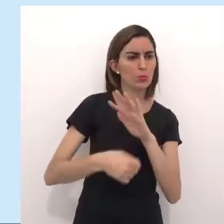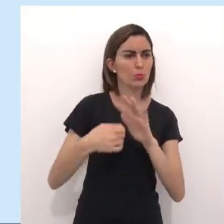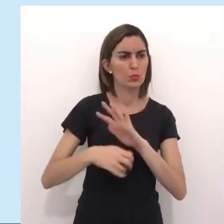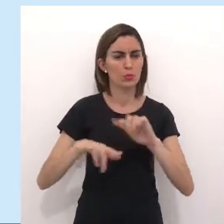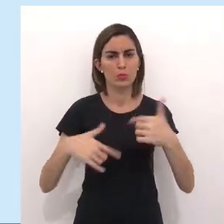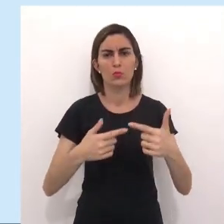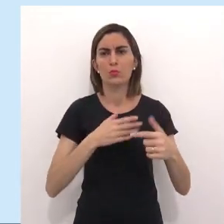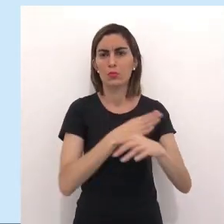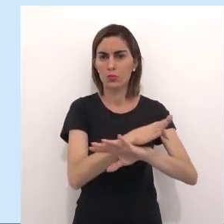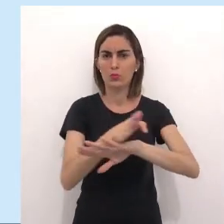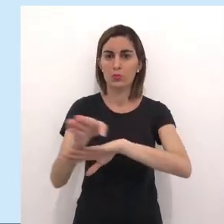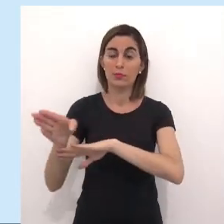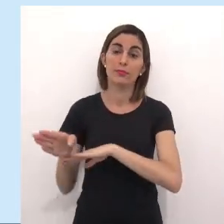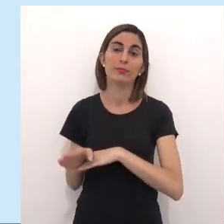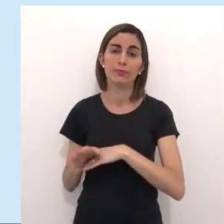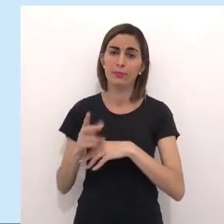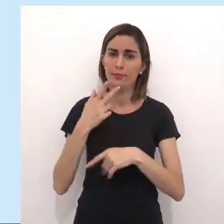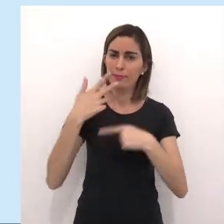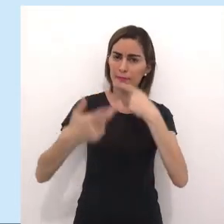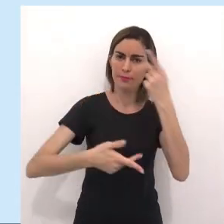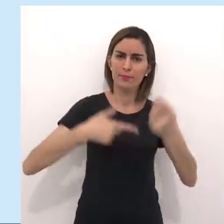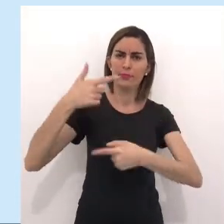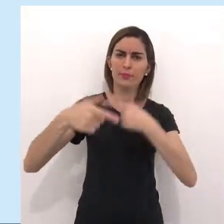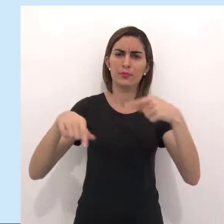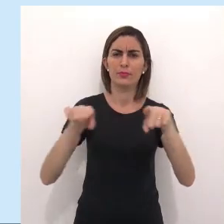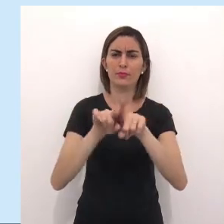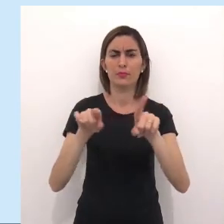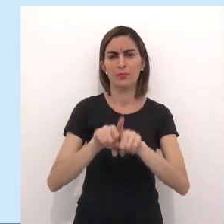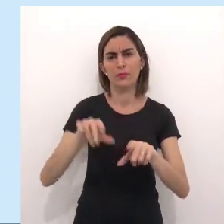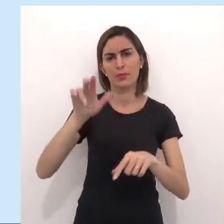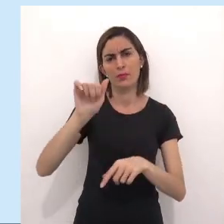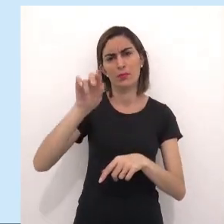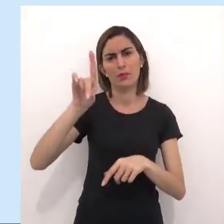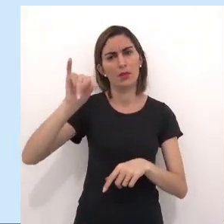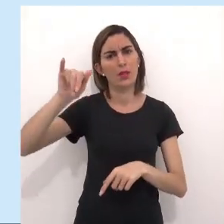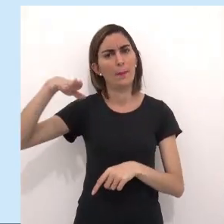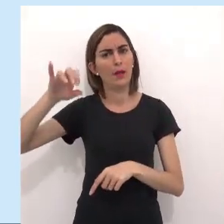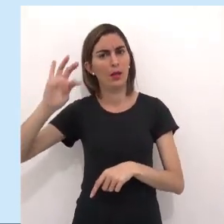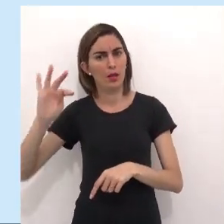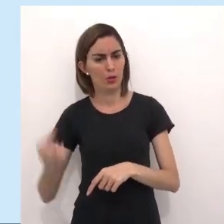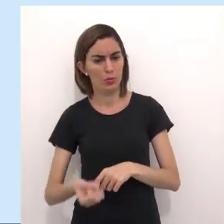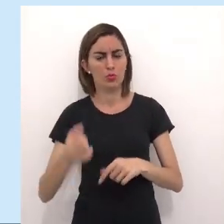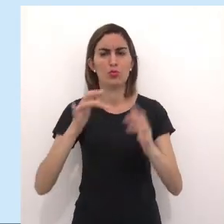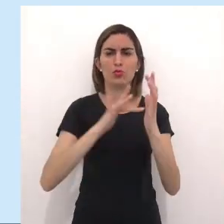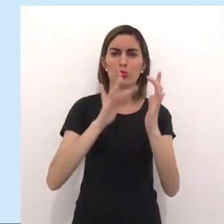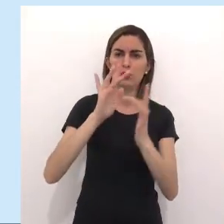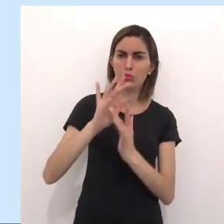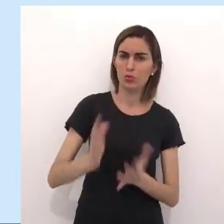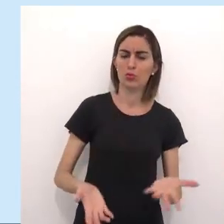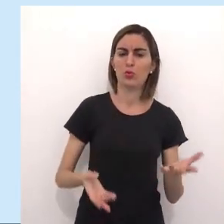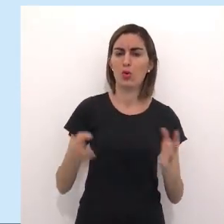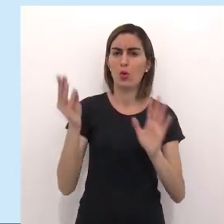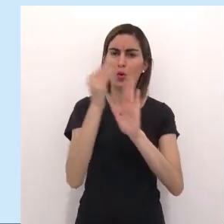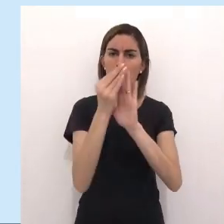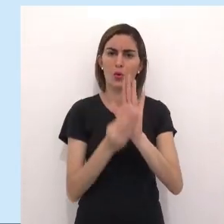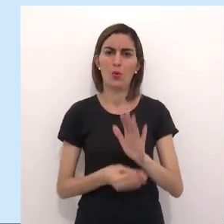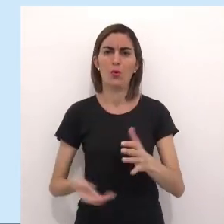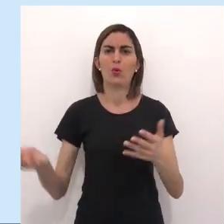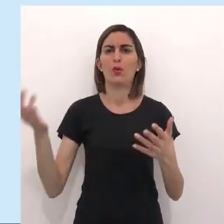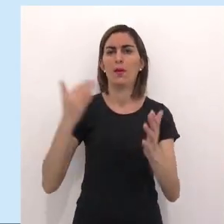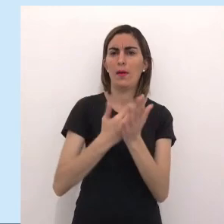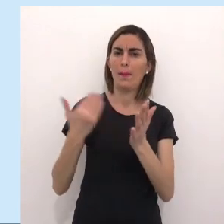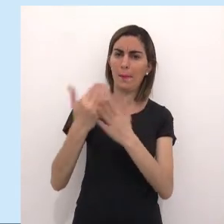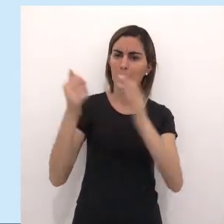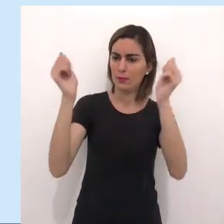às invasões. Falamos um pouco sobre os aldeamentos, os jesuítas, que colocavam os índios, aqueles